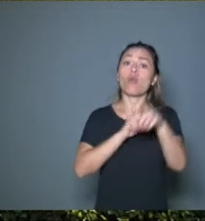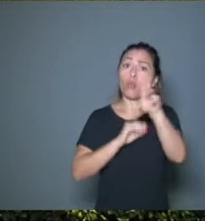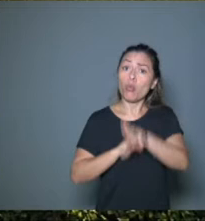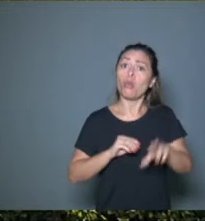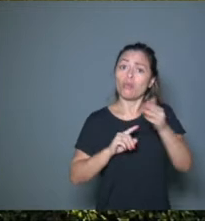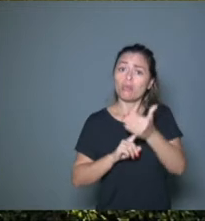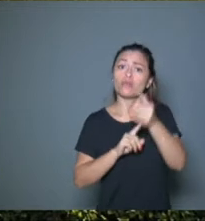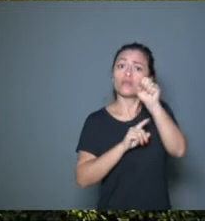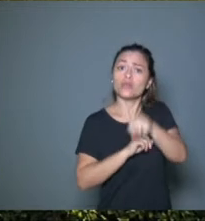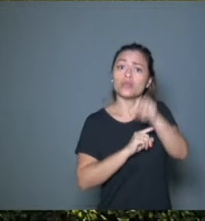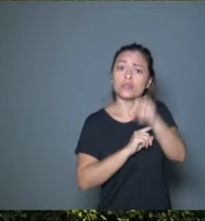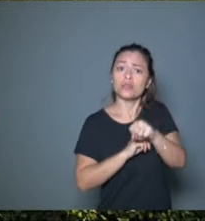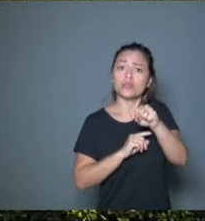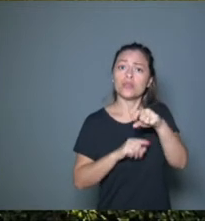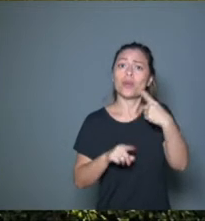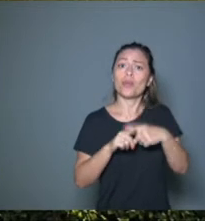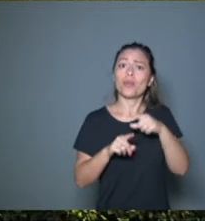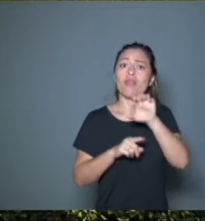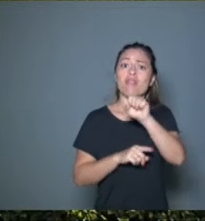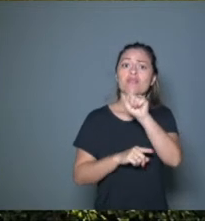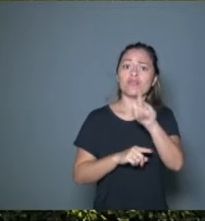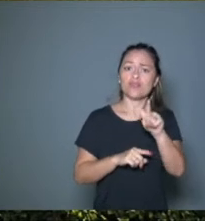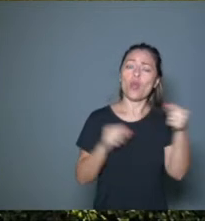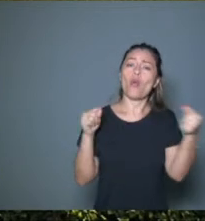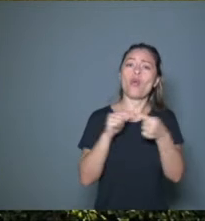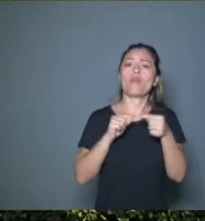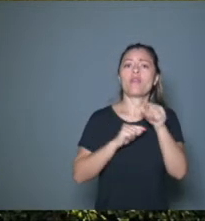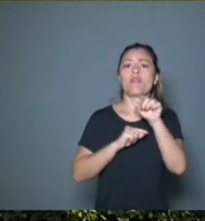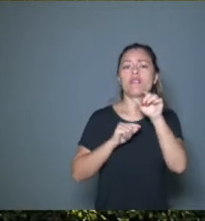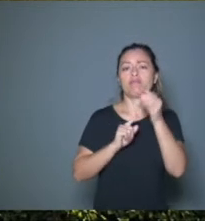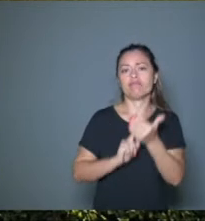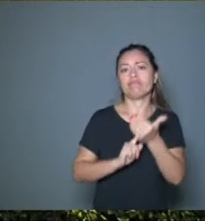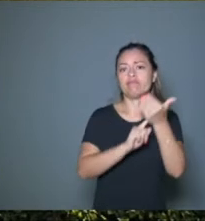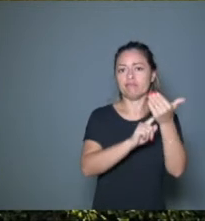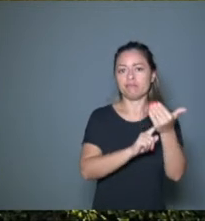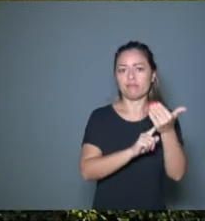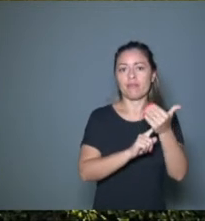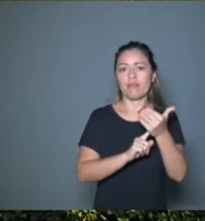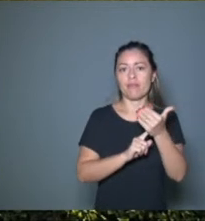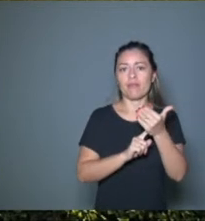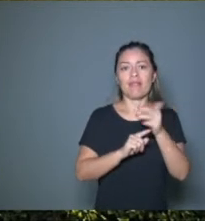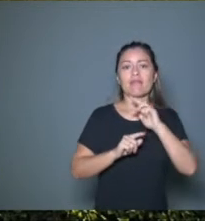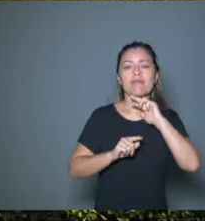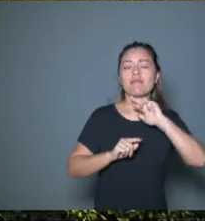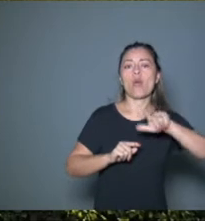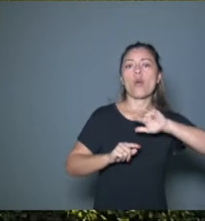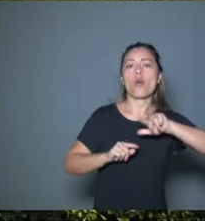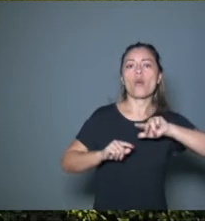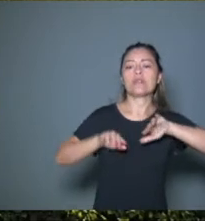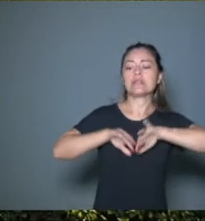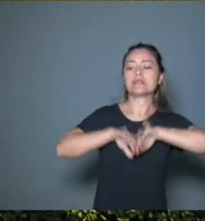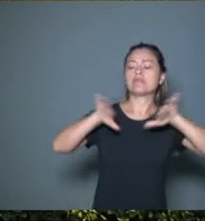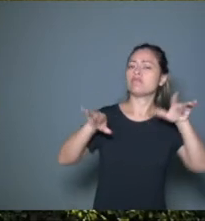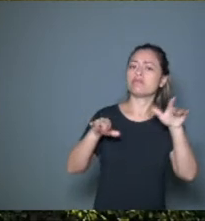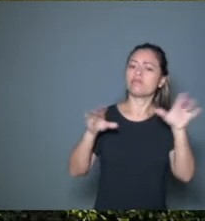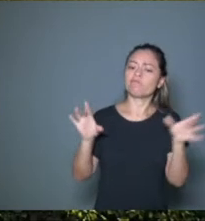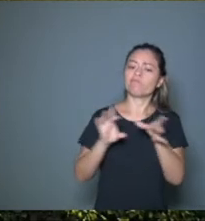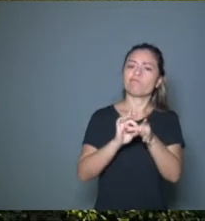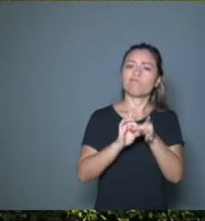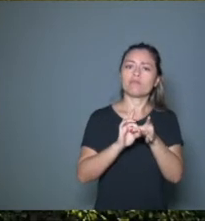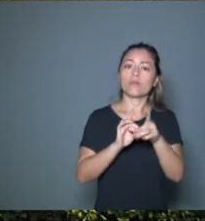tem como falar em ESG sem tecnologia hoje em dia. E nós estamos assegurando que com